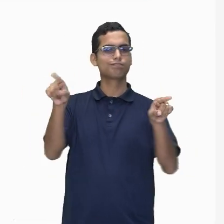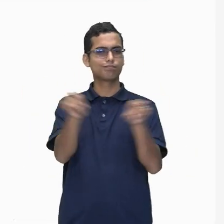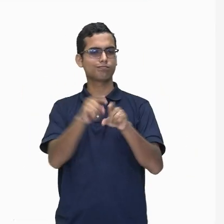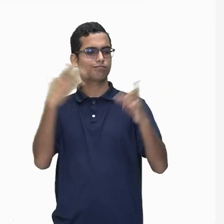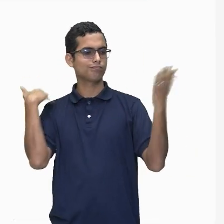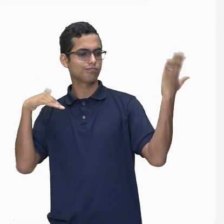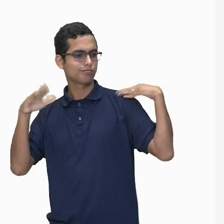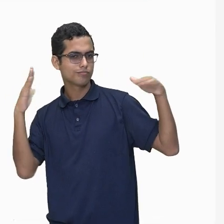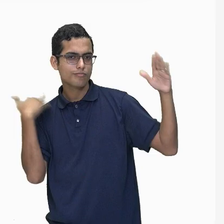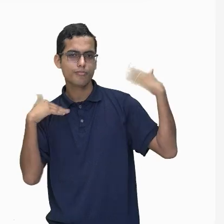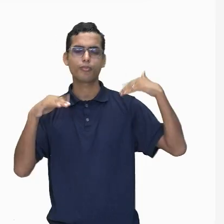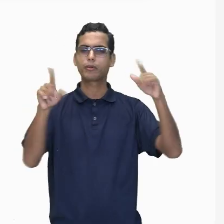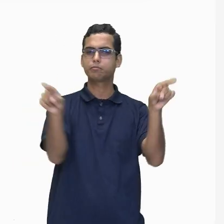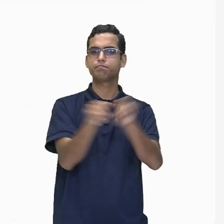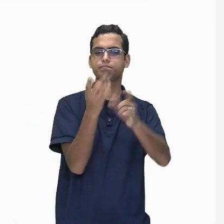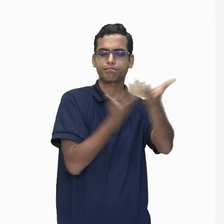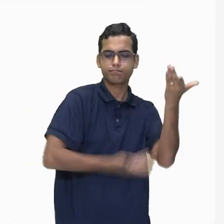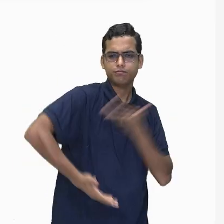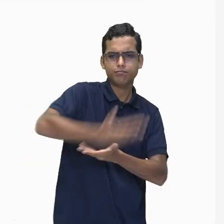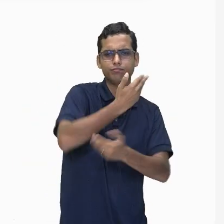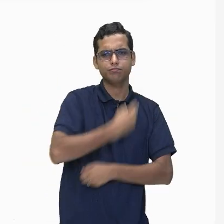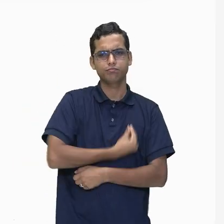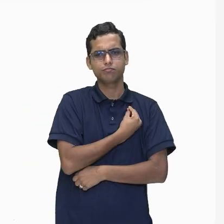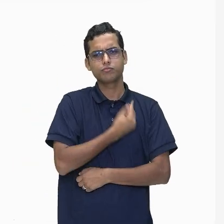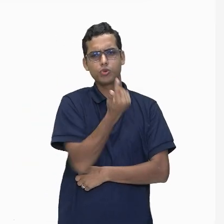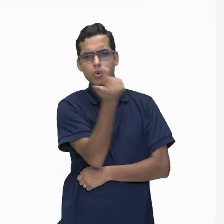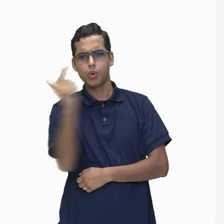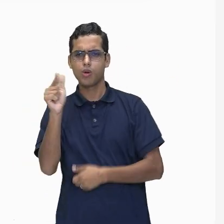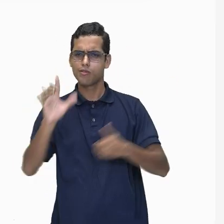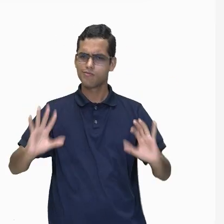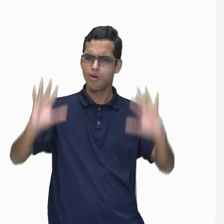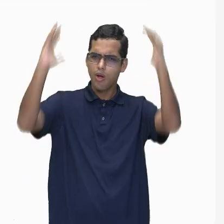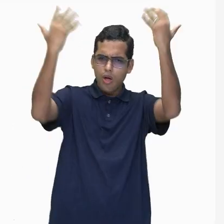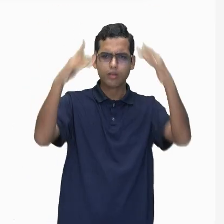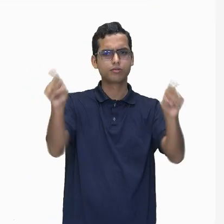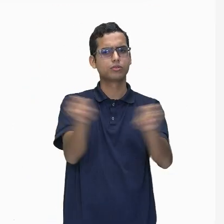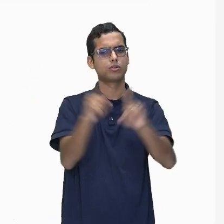para realizar outros eventos que